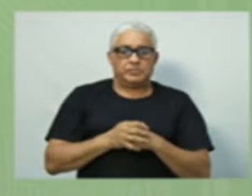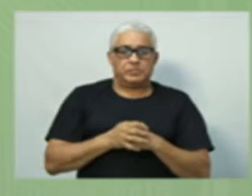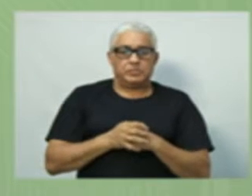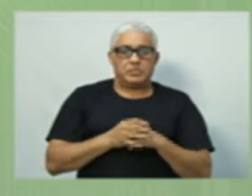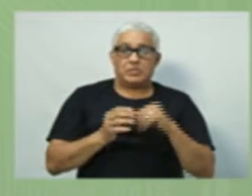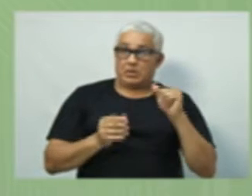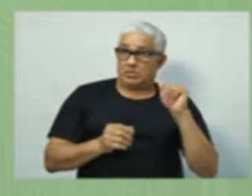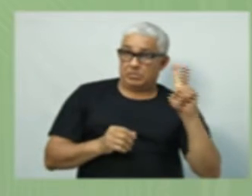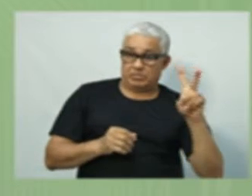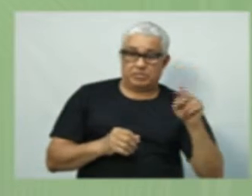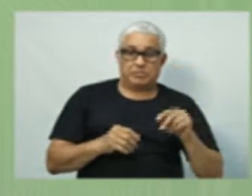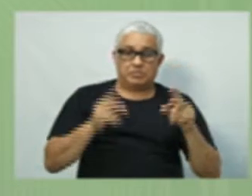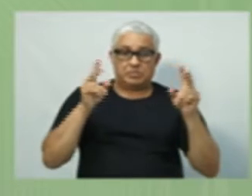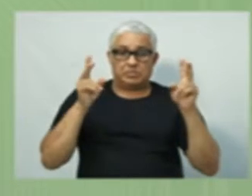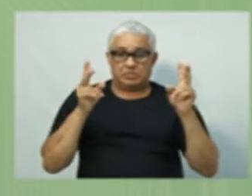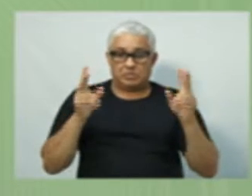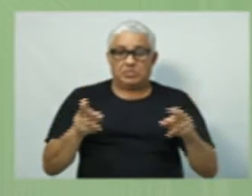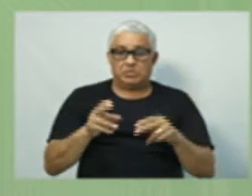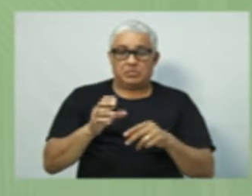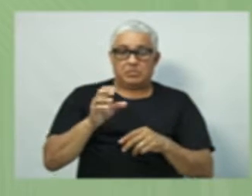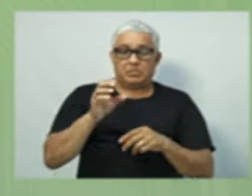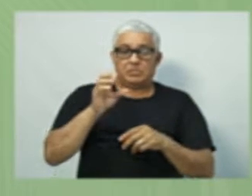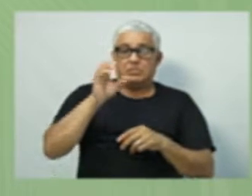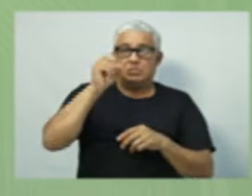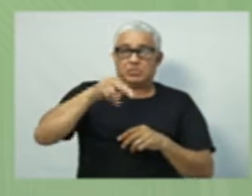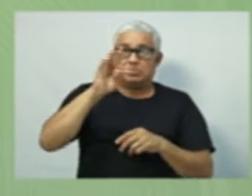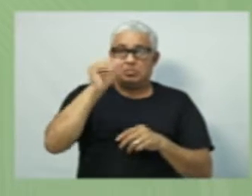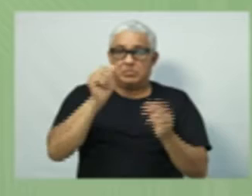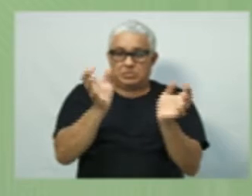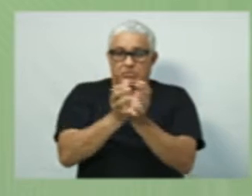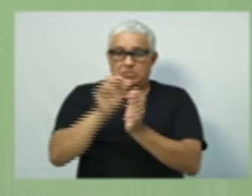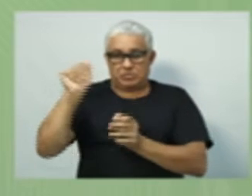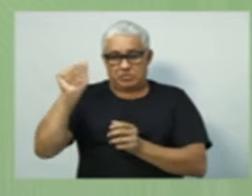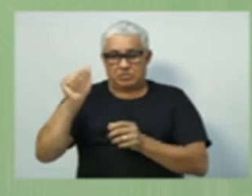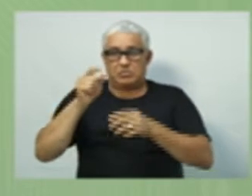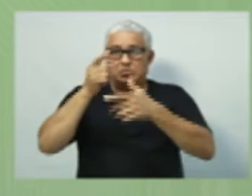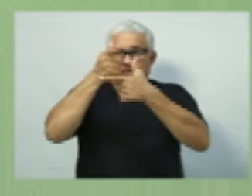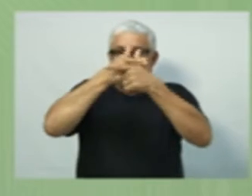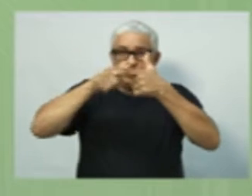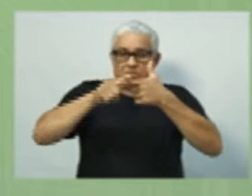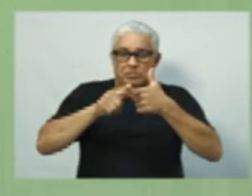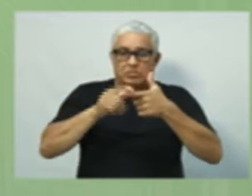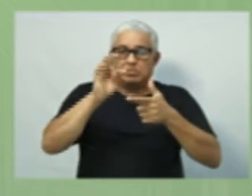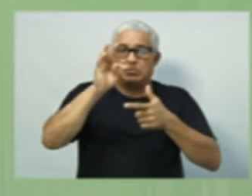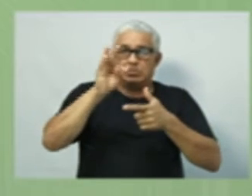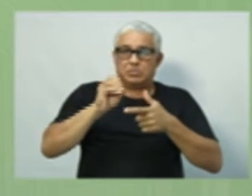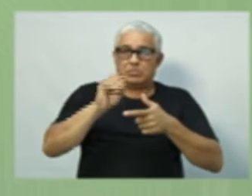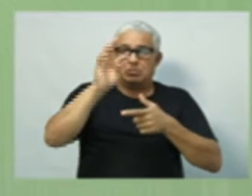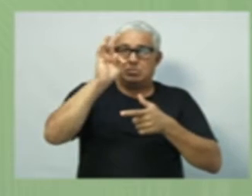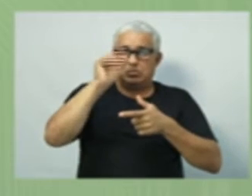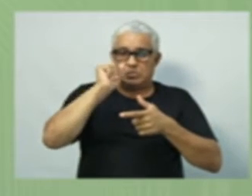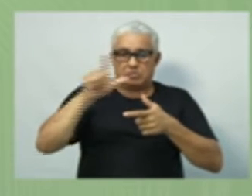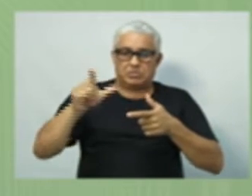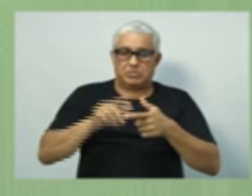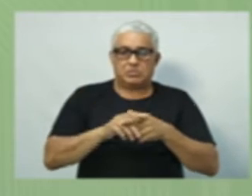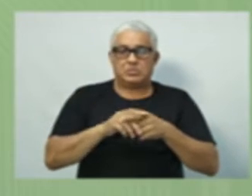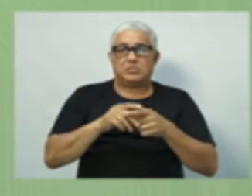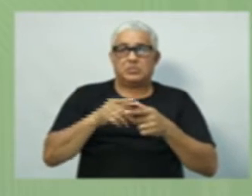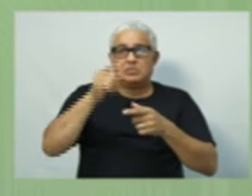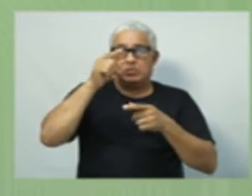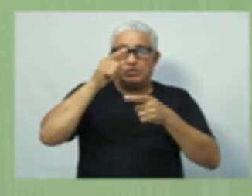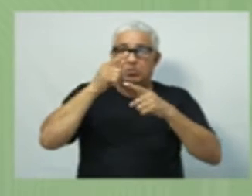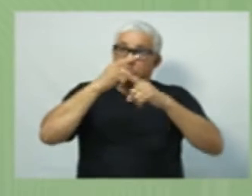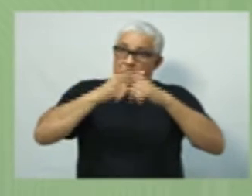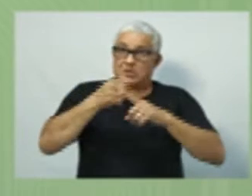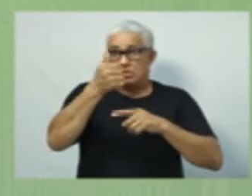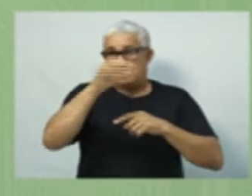grupo a é a conta o grupo a dividido pelo total do ativo vezes sem correto só vamos fazer